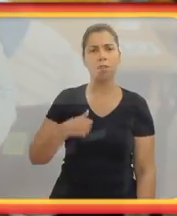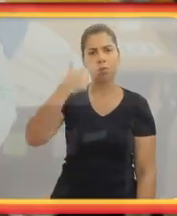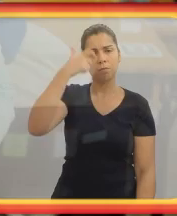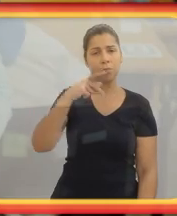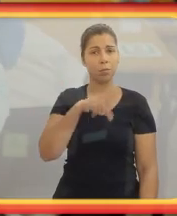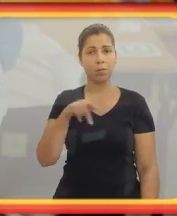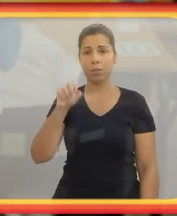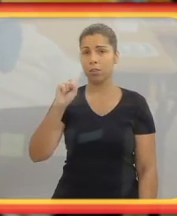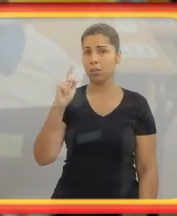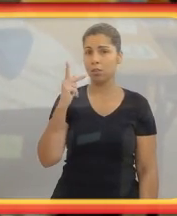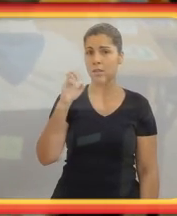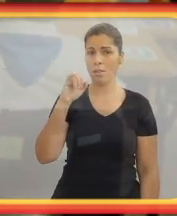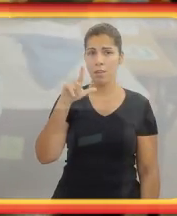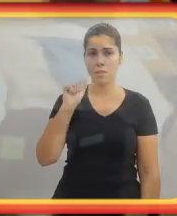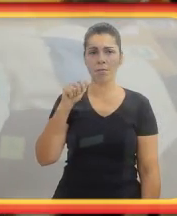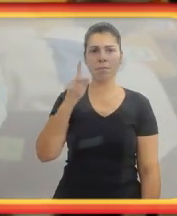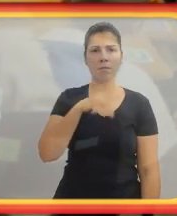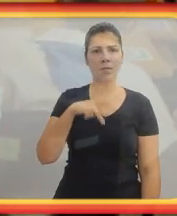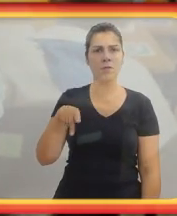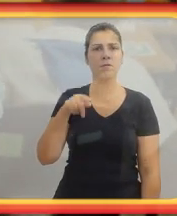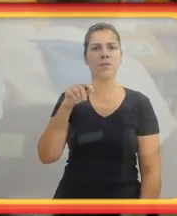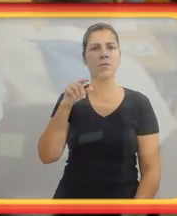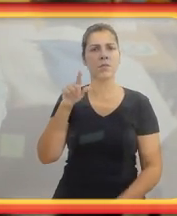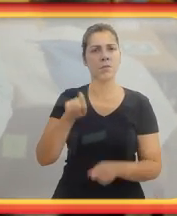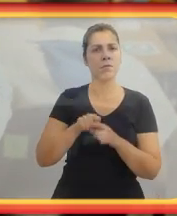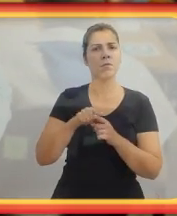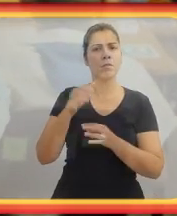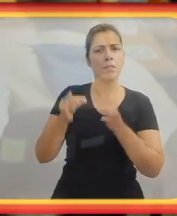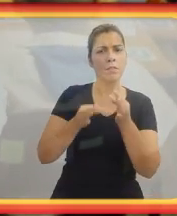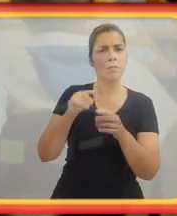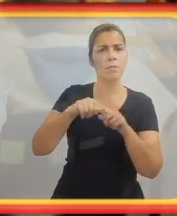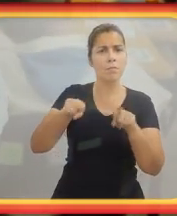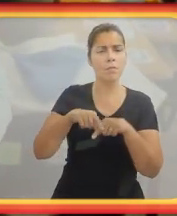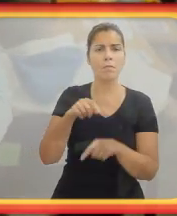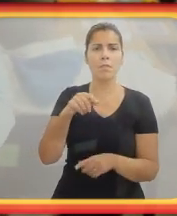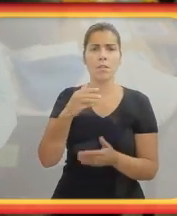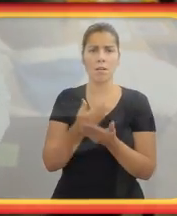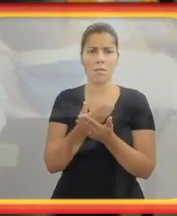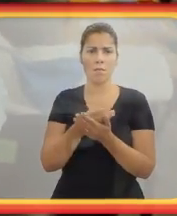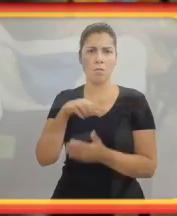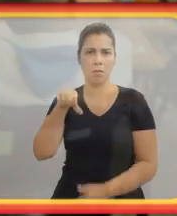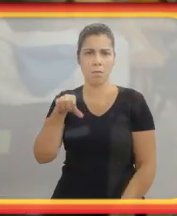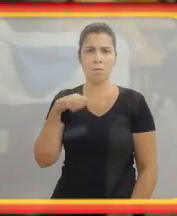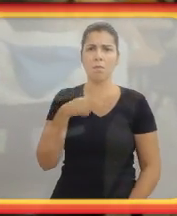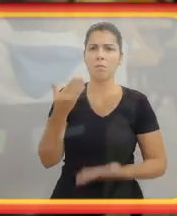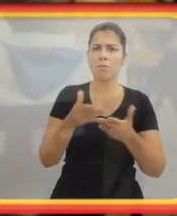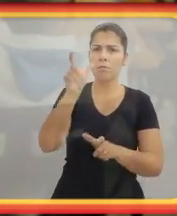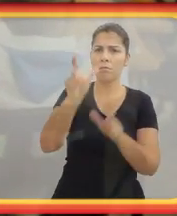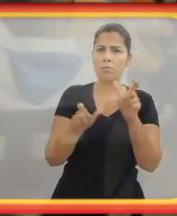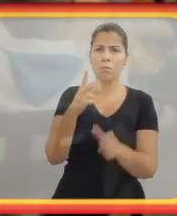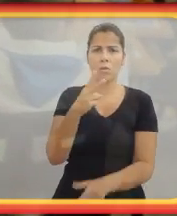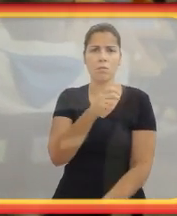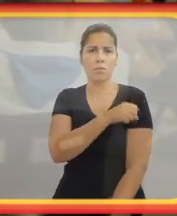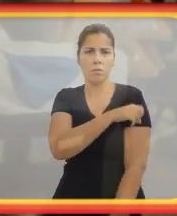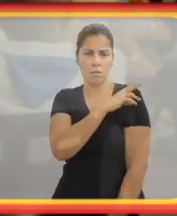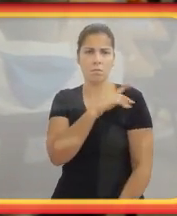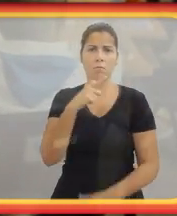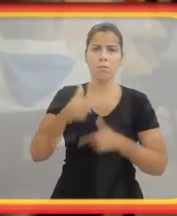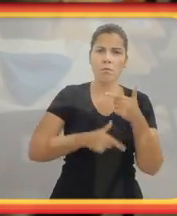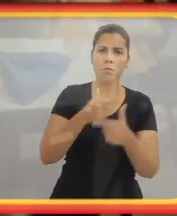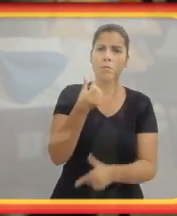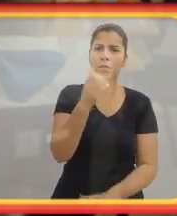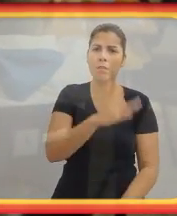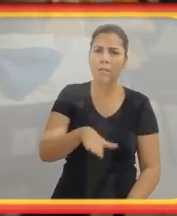Eu sou a professora Sheila, professora e terapeuta da sala de aula 9. Eu atendo a duas séries. Trabalho com